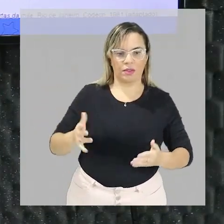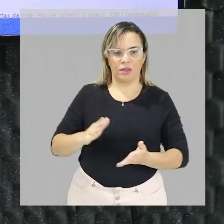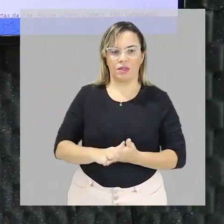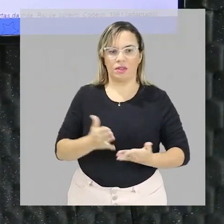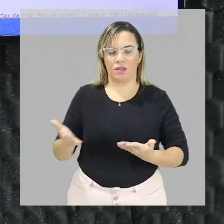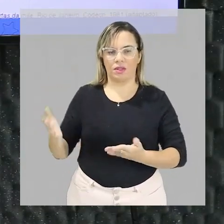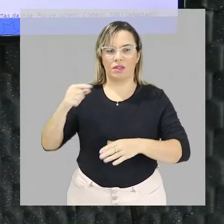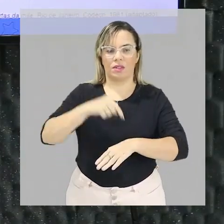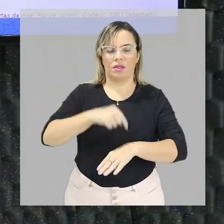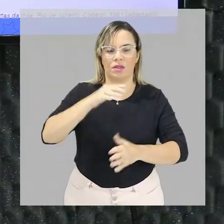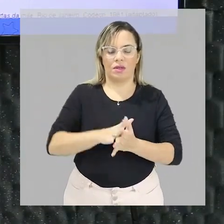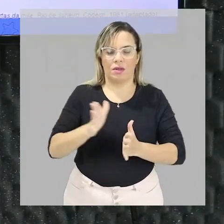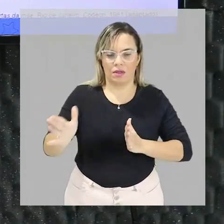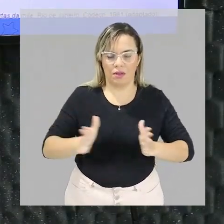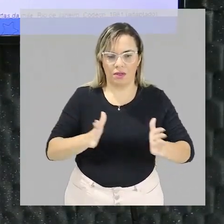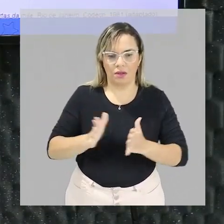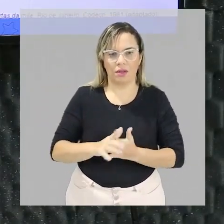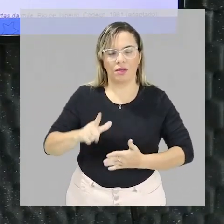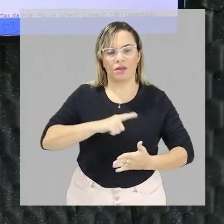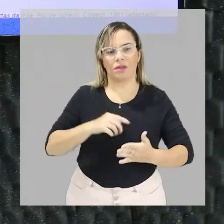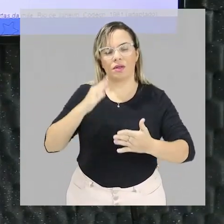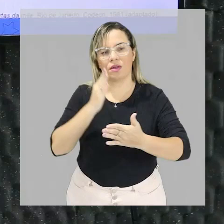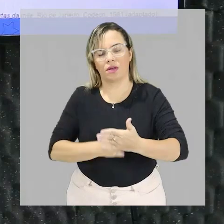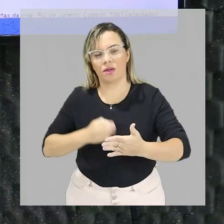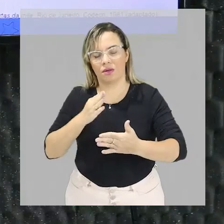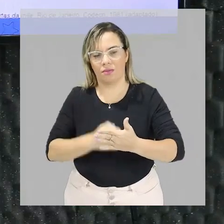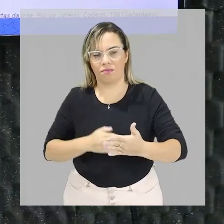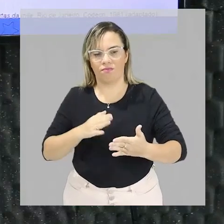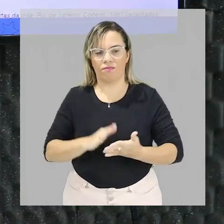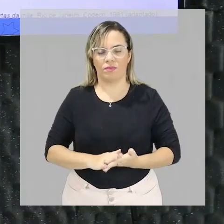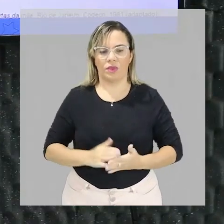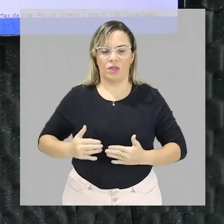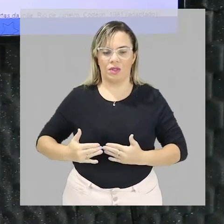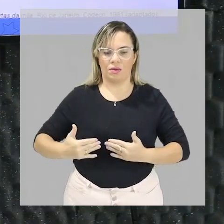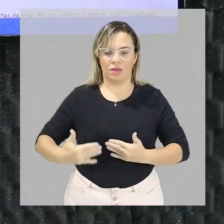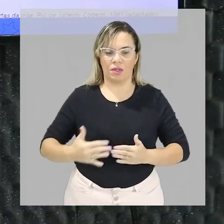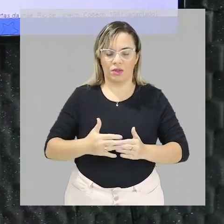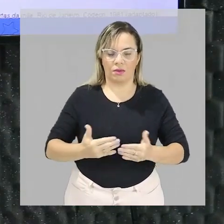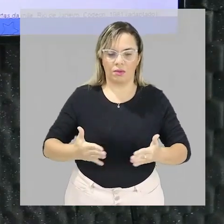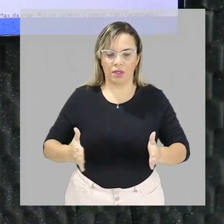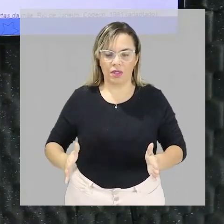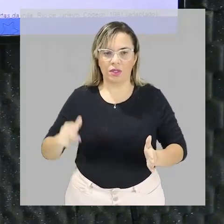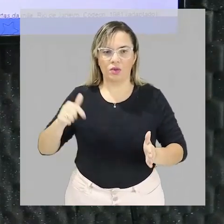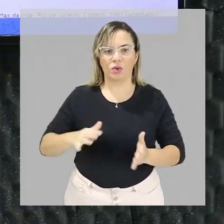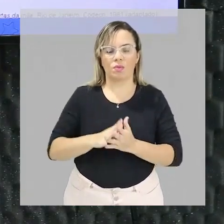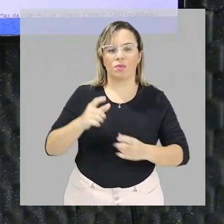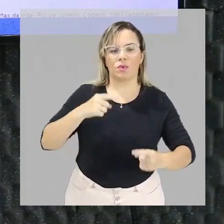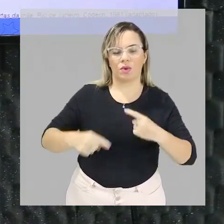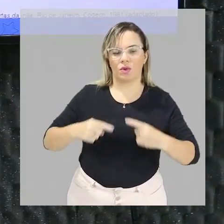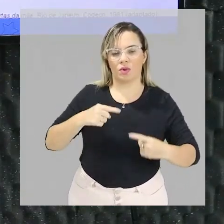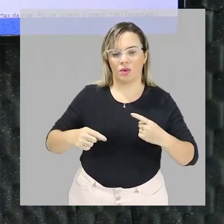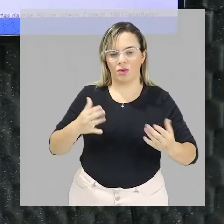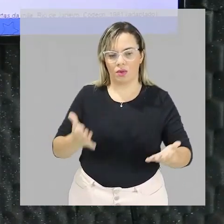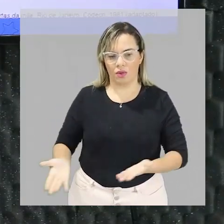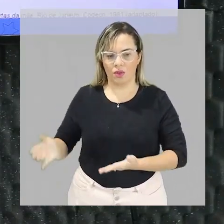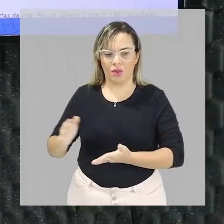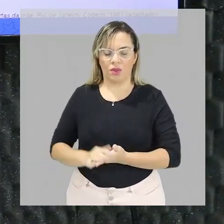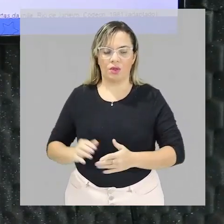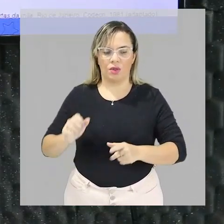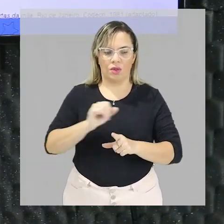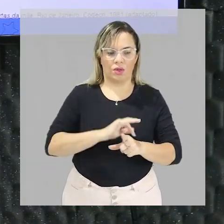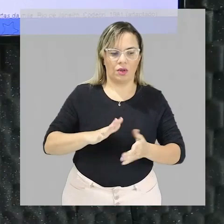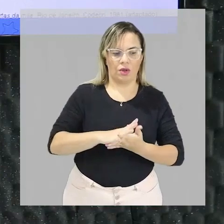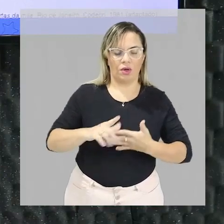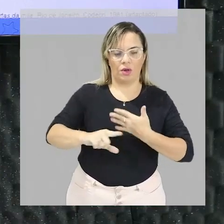você ainda tem restrições a esse processo de abertura. E o Enfio, ele está fazendo uma crítica a isso.